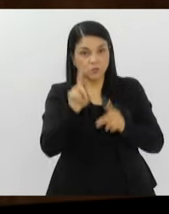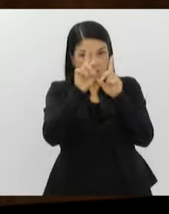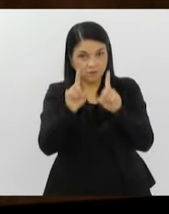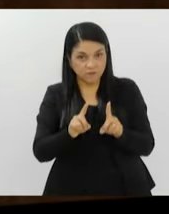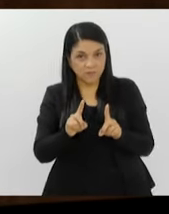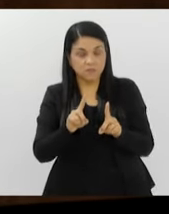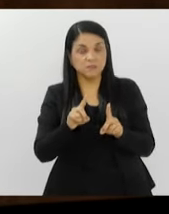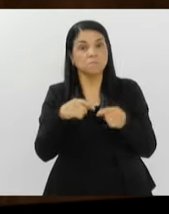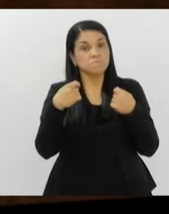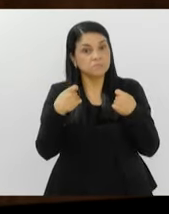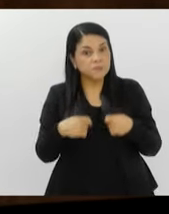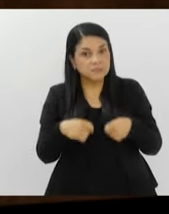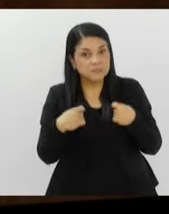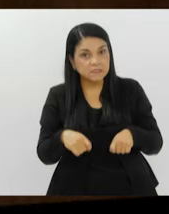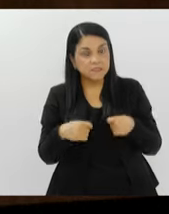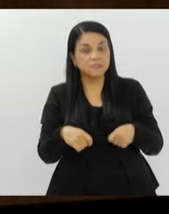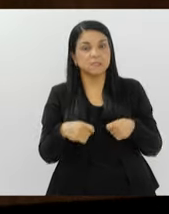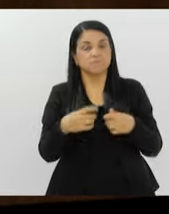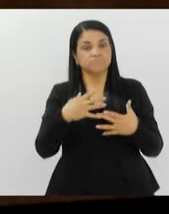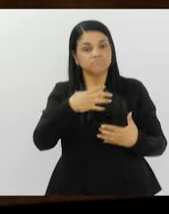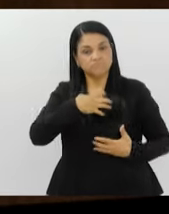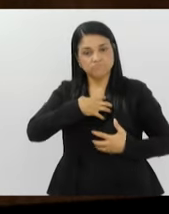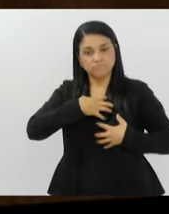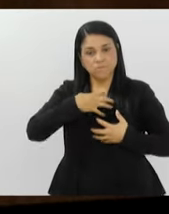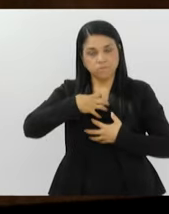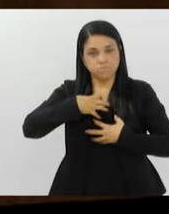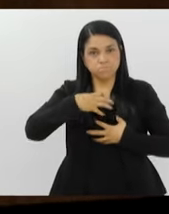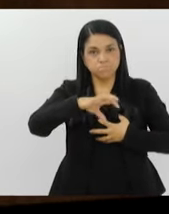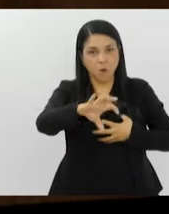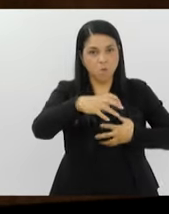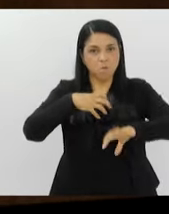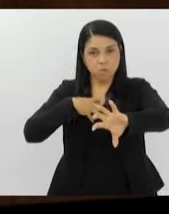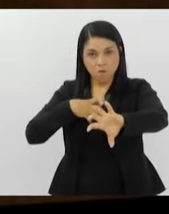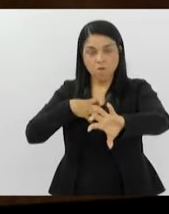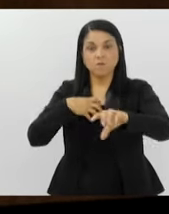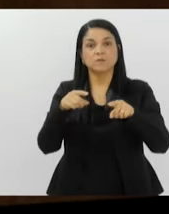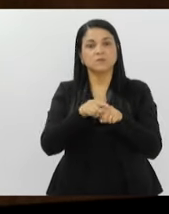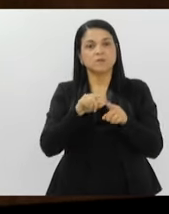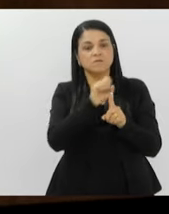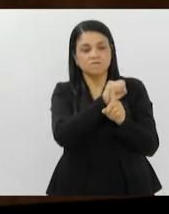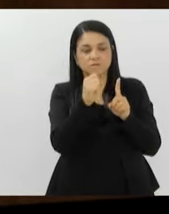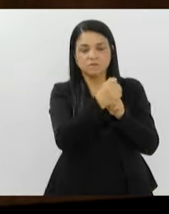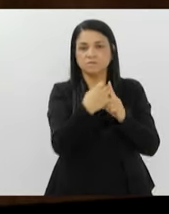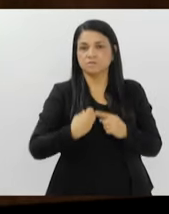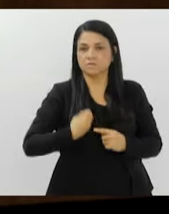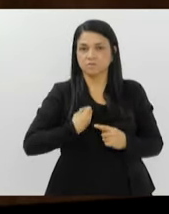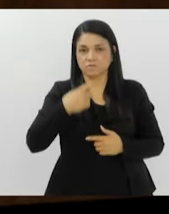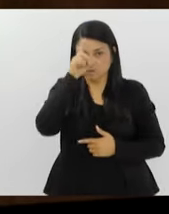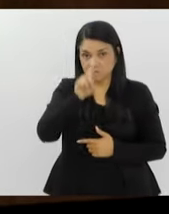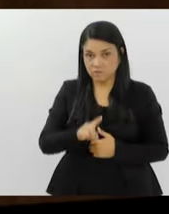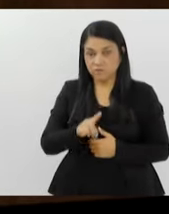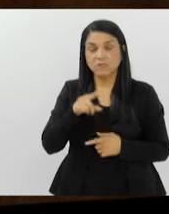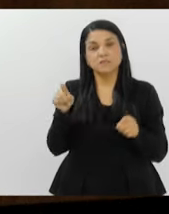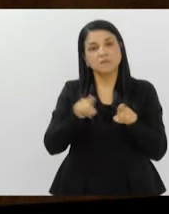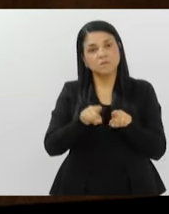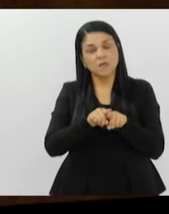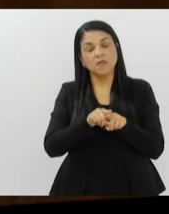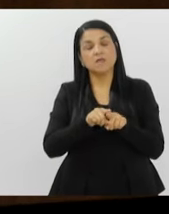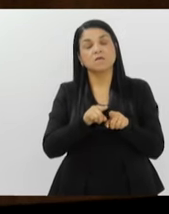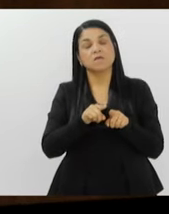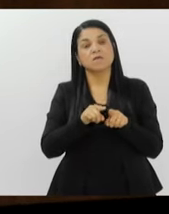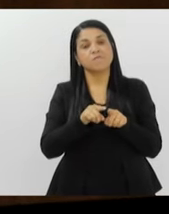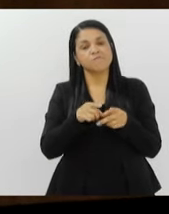precisam de empatia para poder viver em sociedade para poder viver com dignidade e muitas vezes o que elas